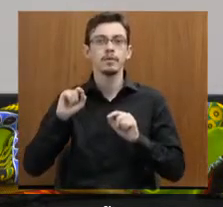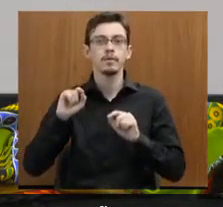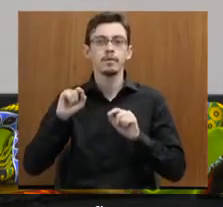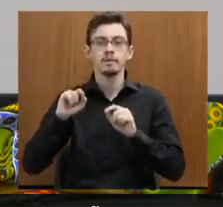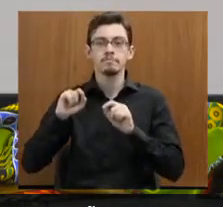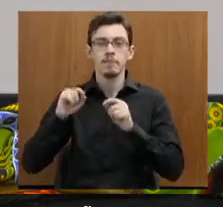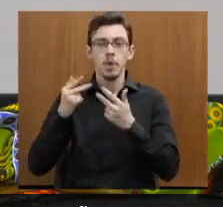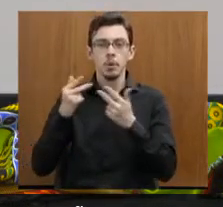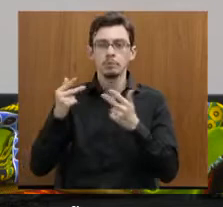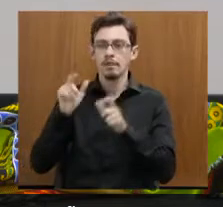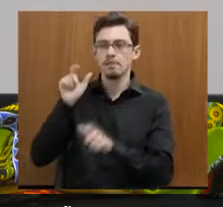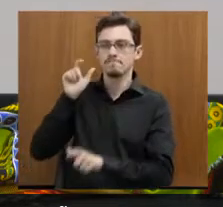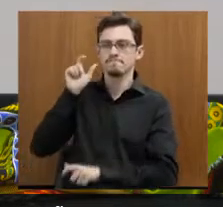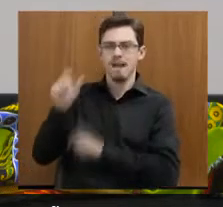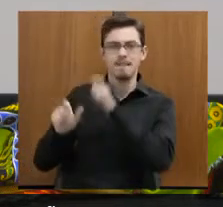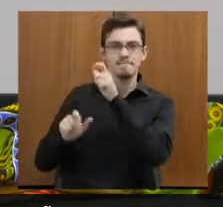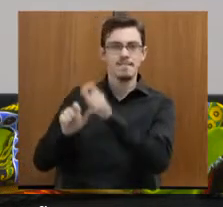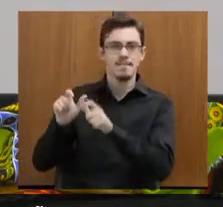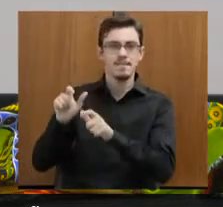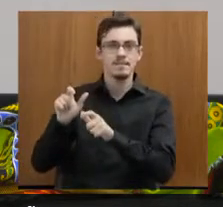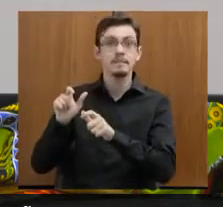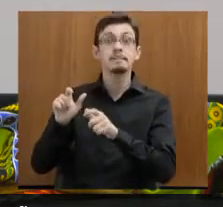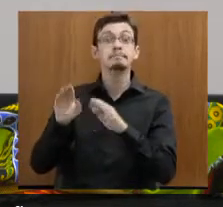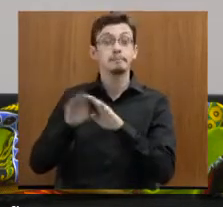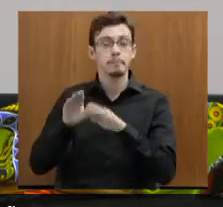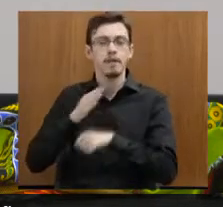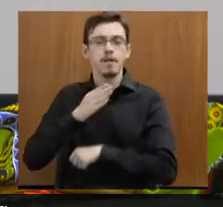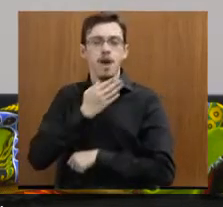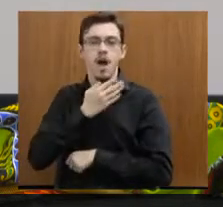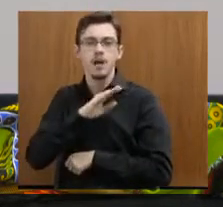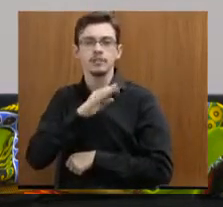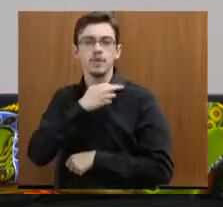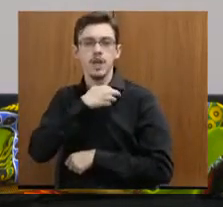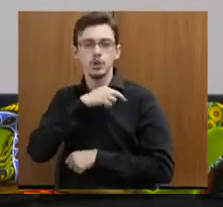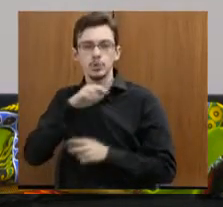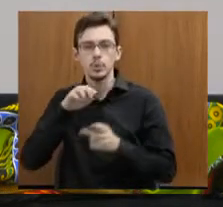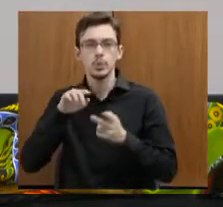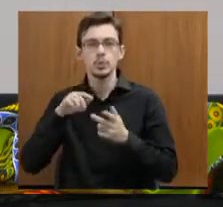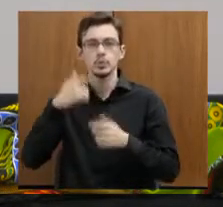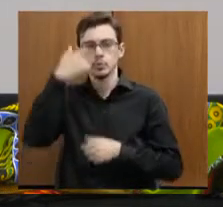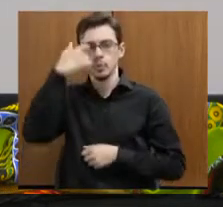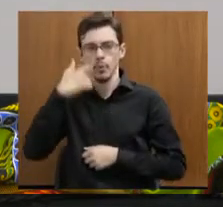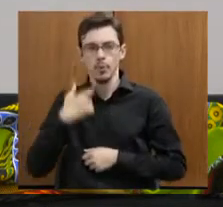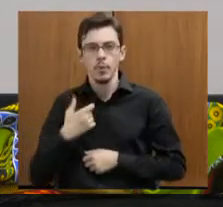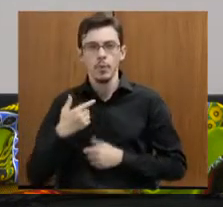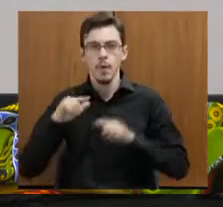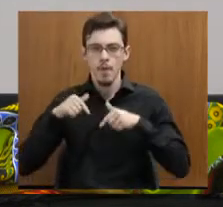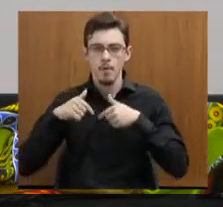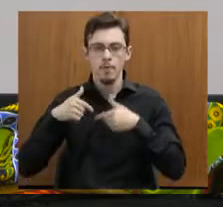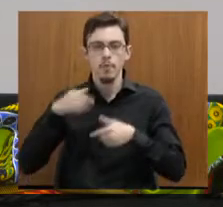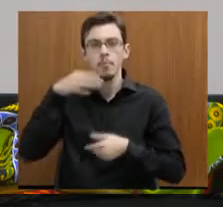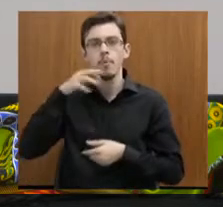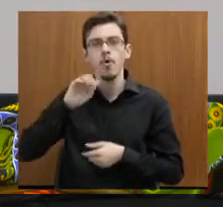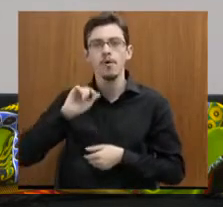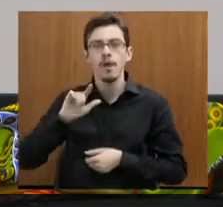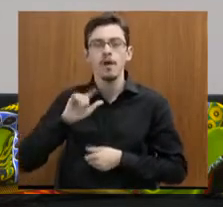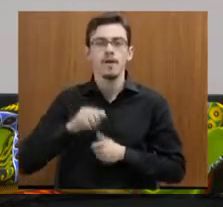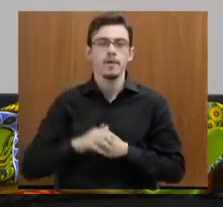ofensas ou É racismo religioso moral e até ações